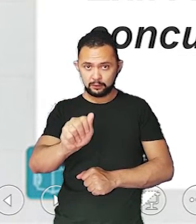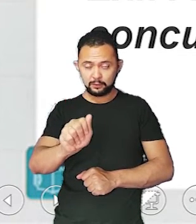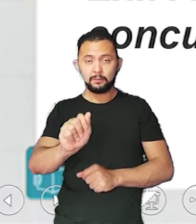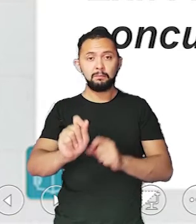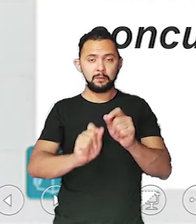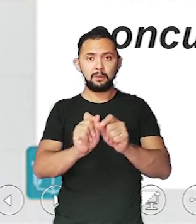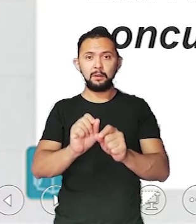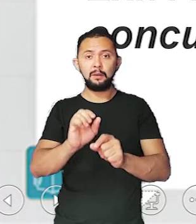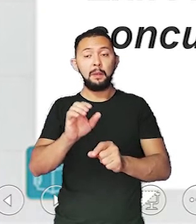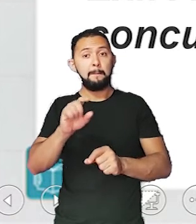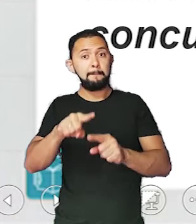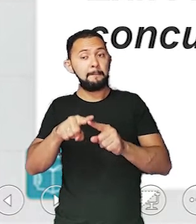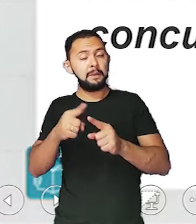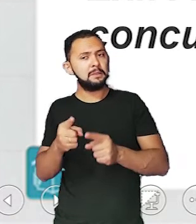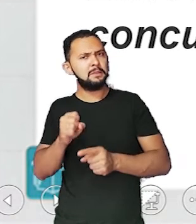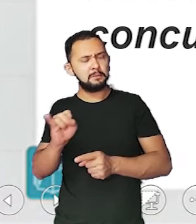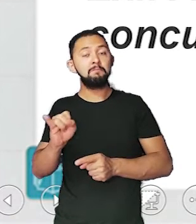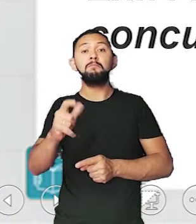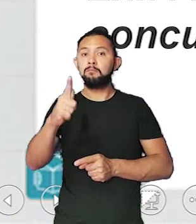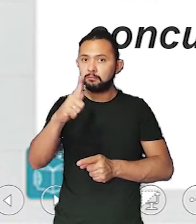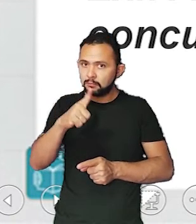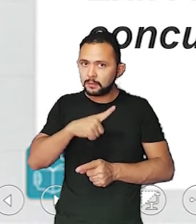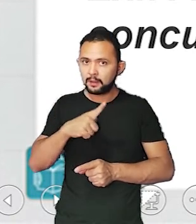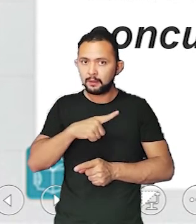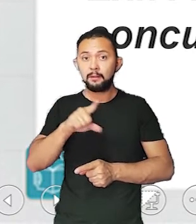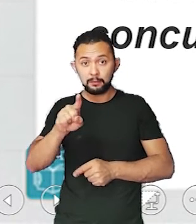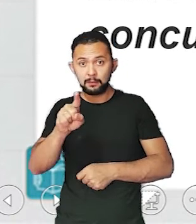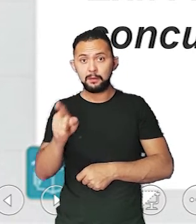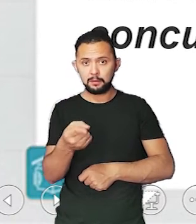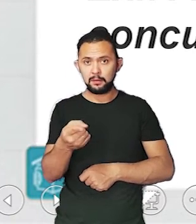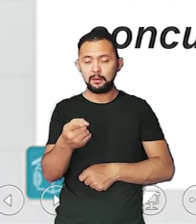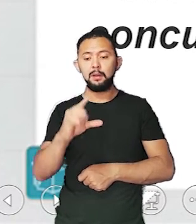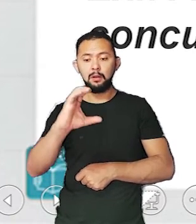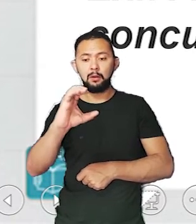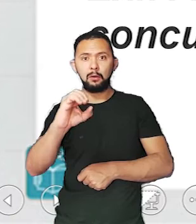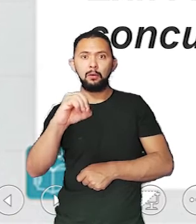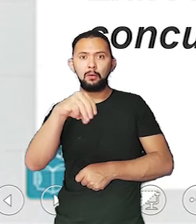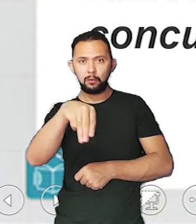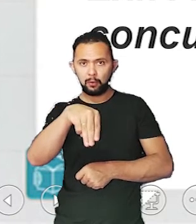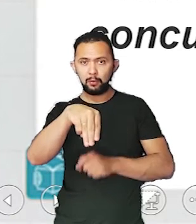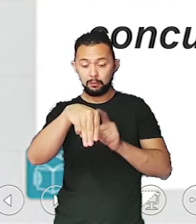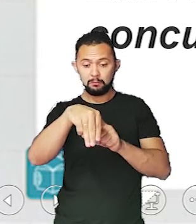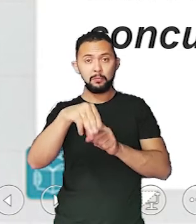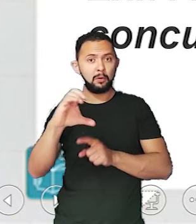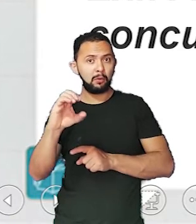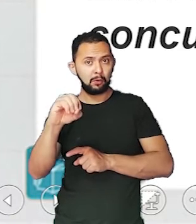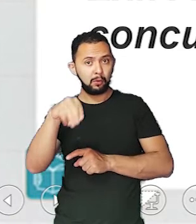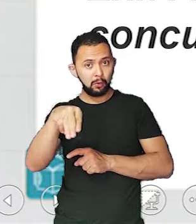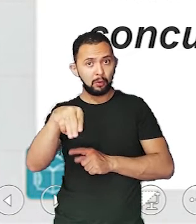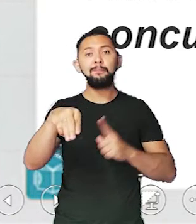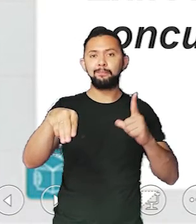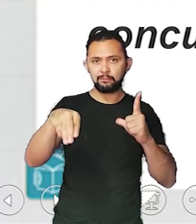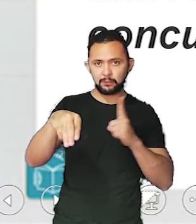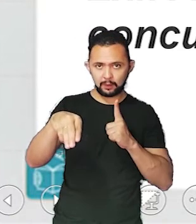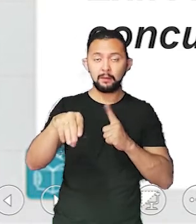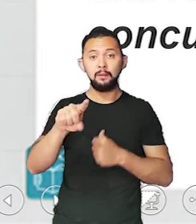o de com, né? A gente pode dizer que o com, certo? Olha aí, agora o com também não saiu bom. Mas vocês